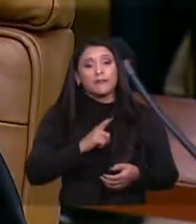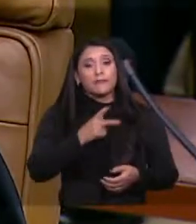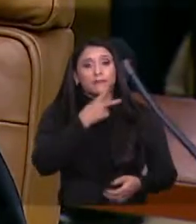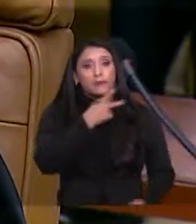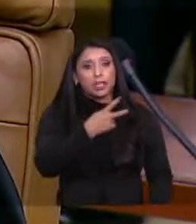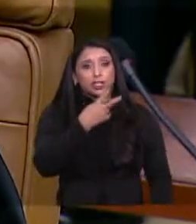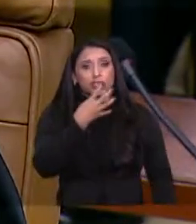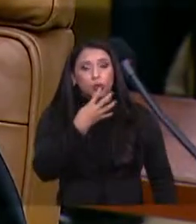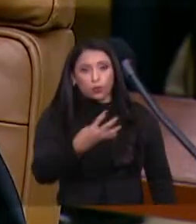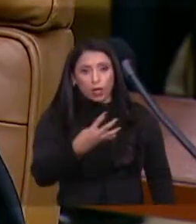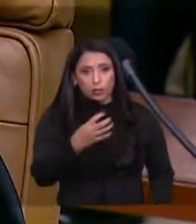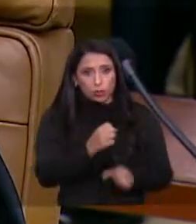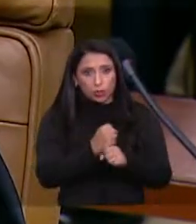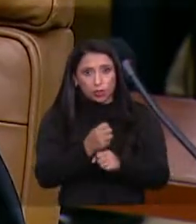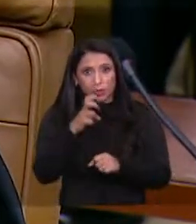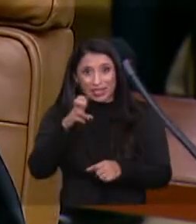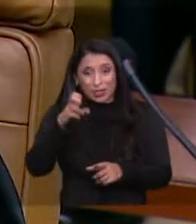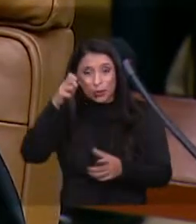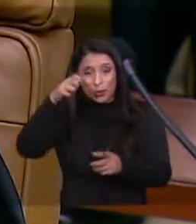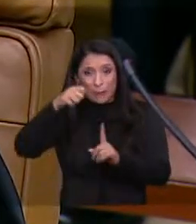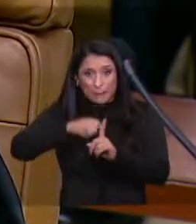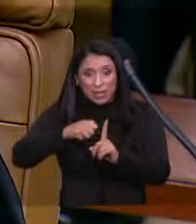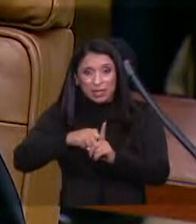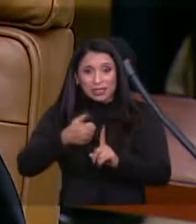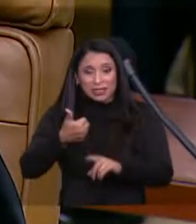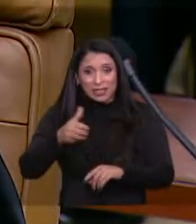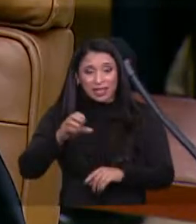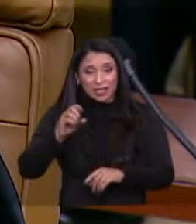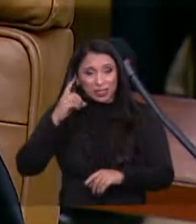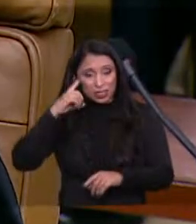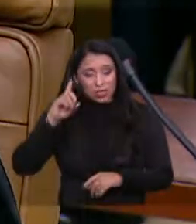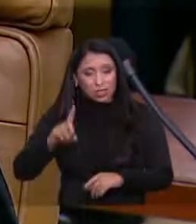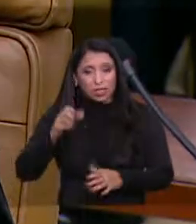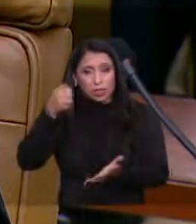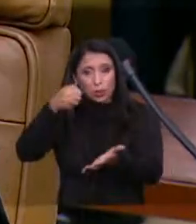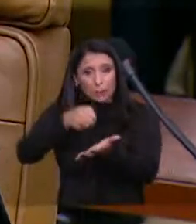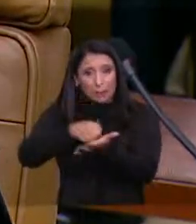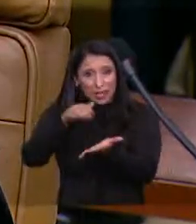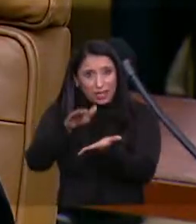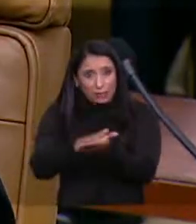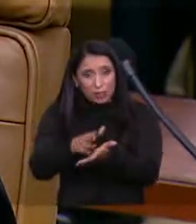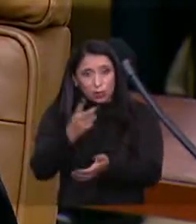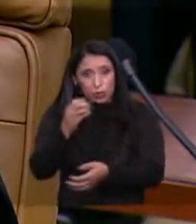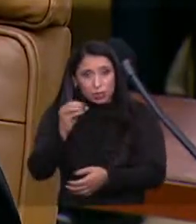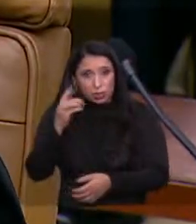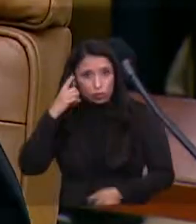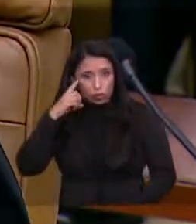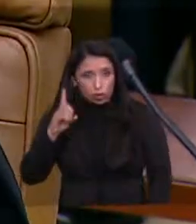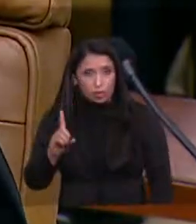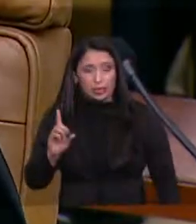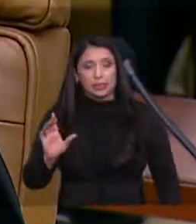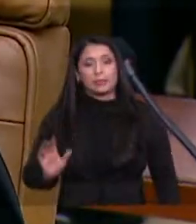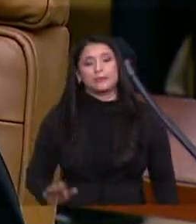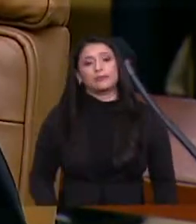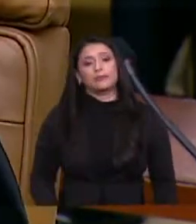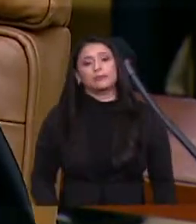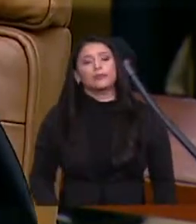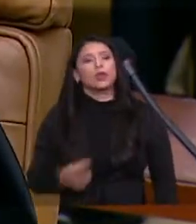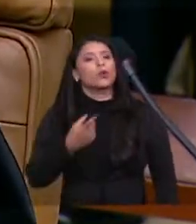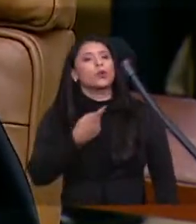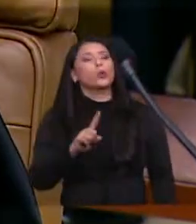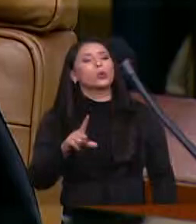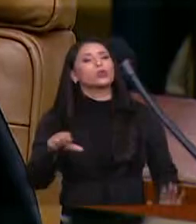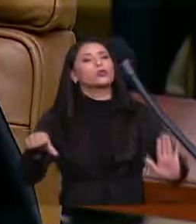em 24 anos cinco meses e 10 dias de reclusão e o pagamento de 200 dias por último quanto